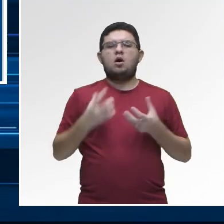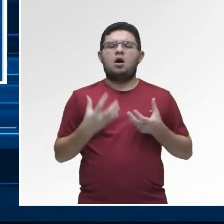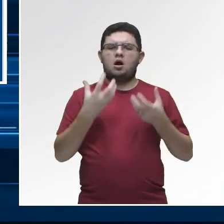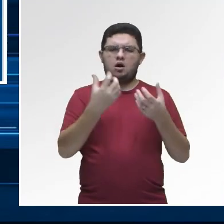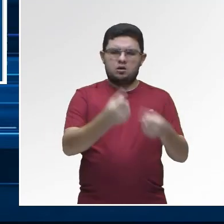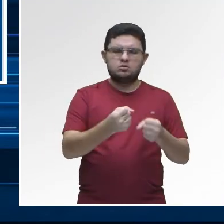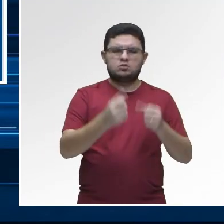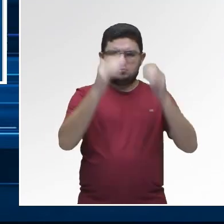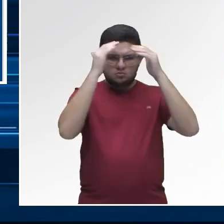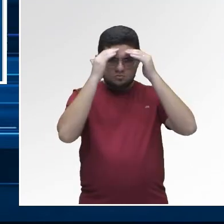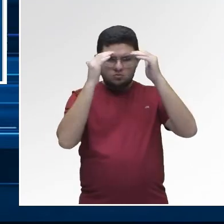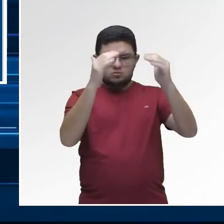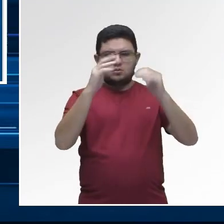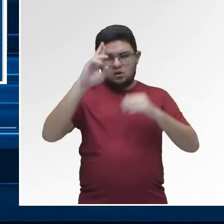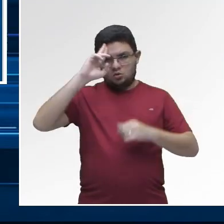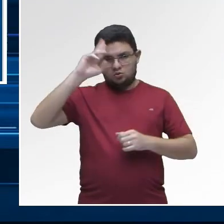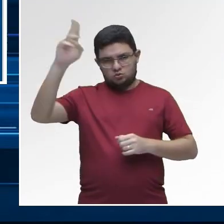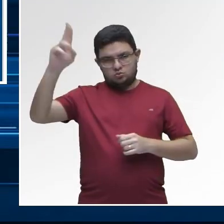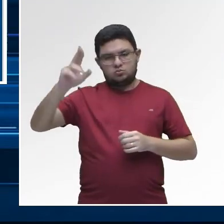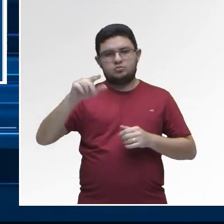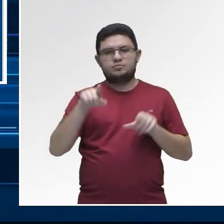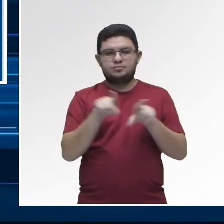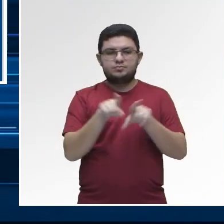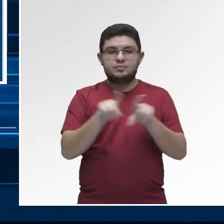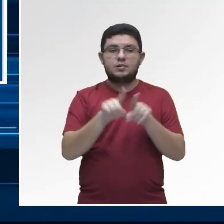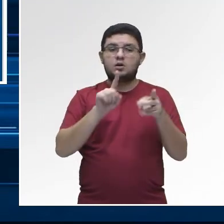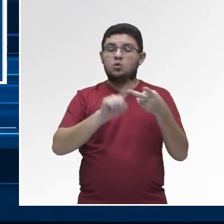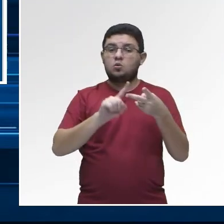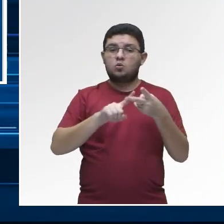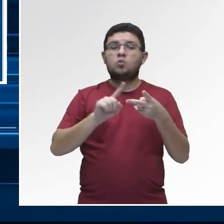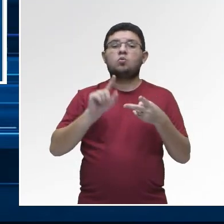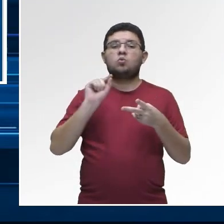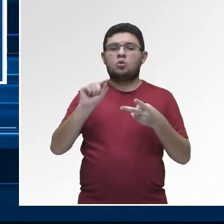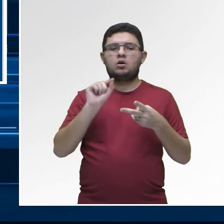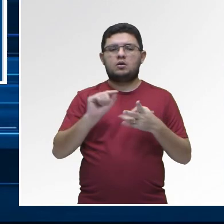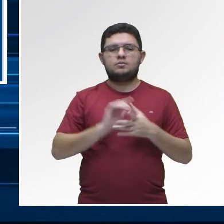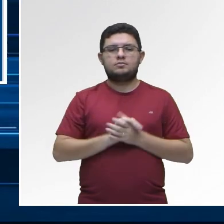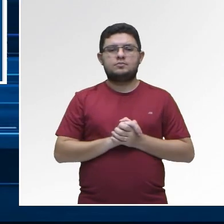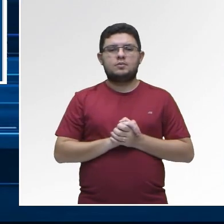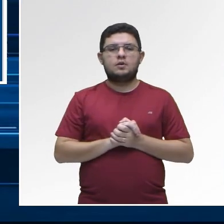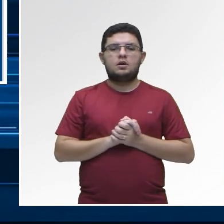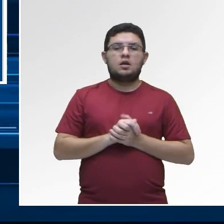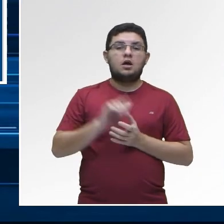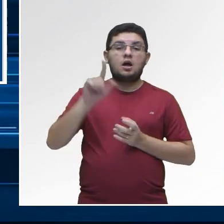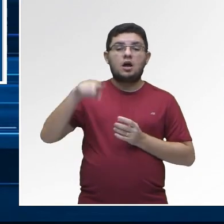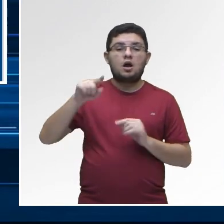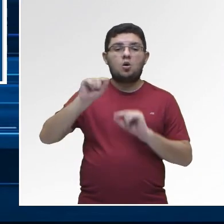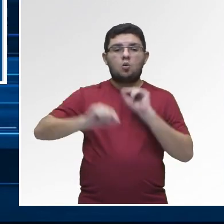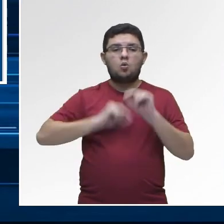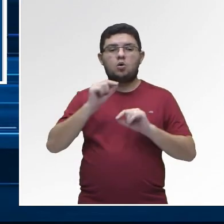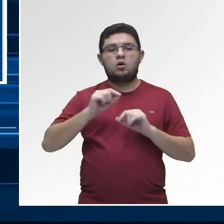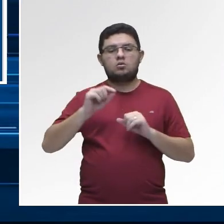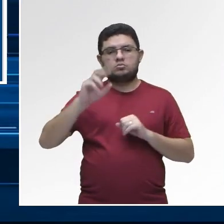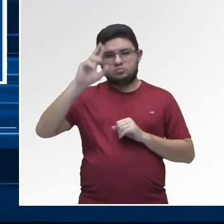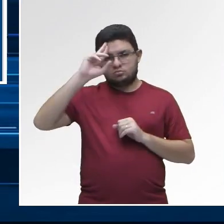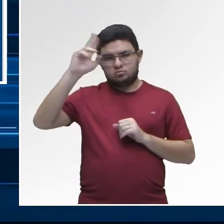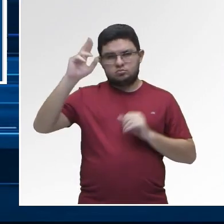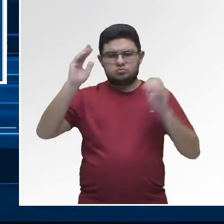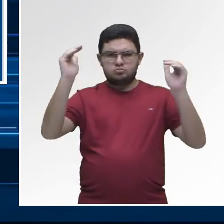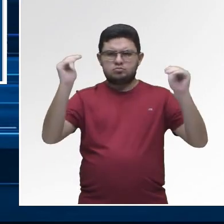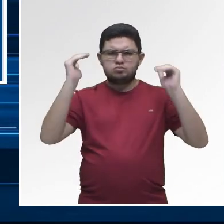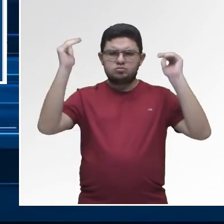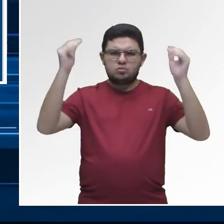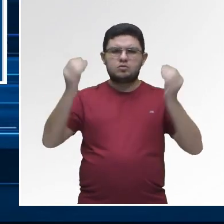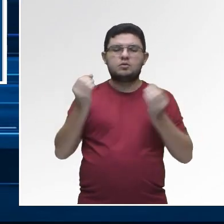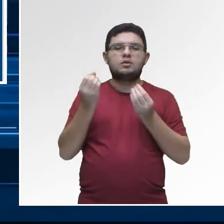jurando fidelidade e obediência, e a investidura, quando o sucerano entregava ao vassalo um objeto, uma